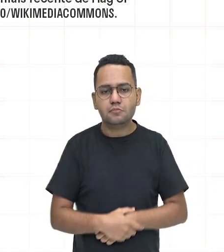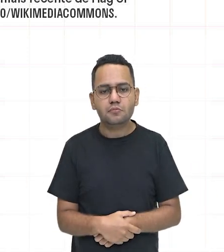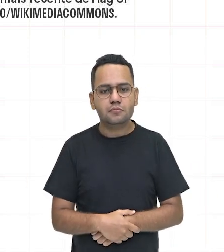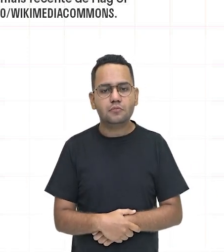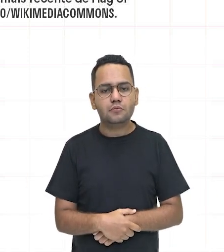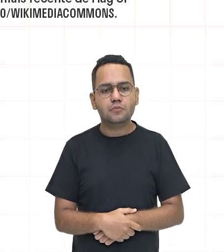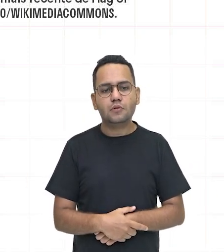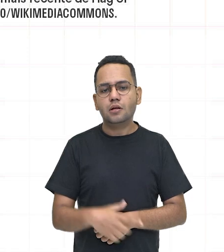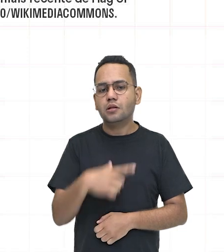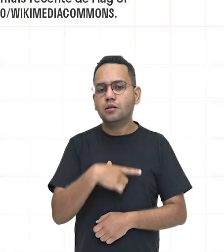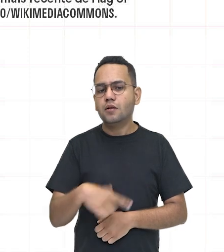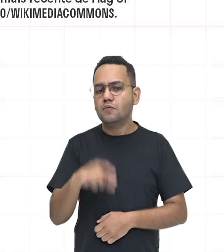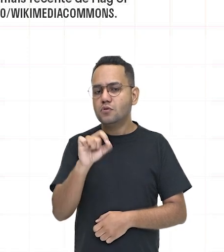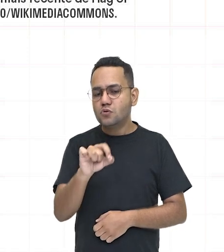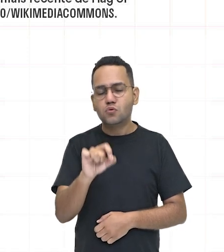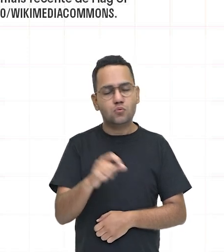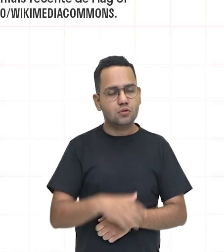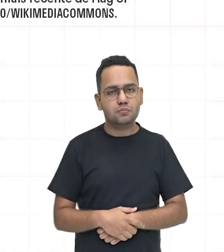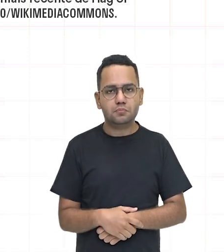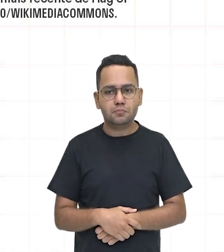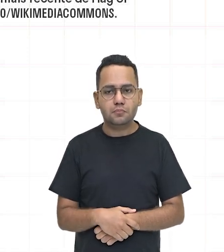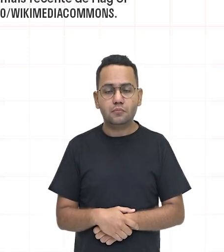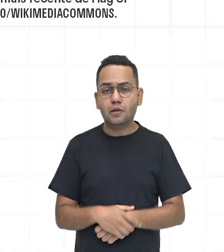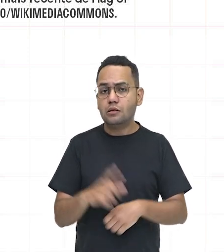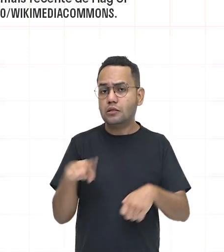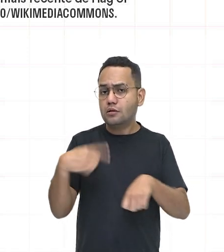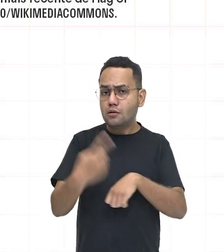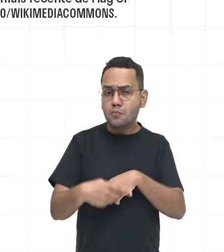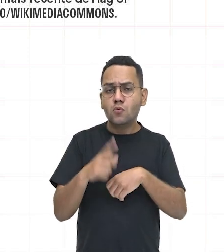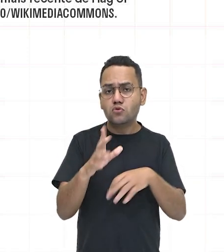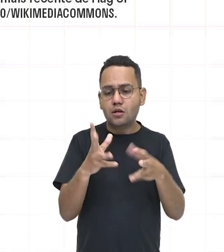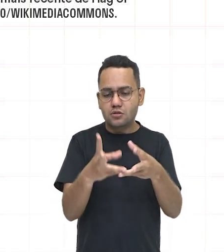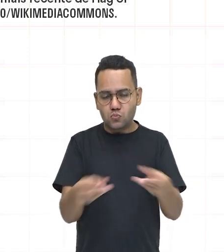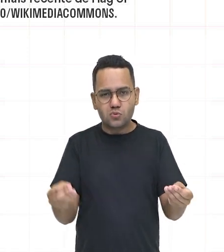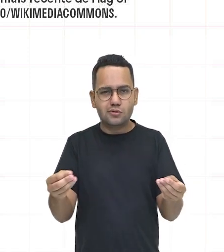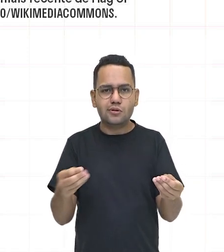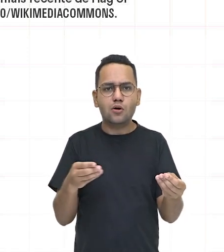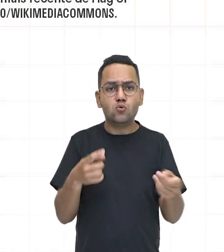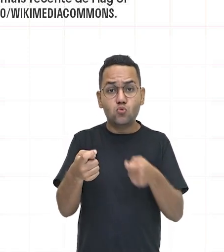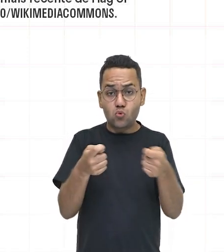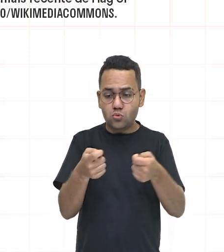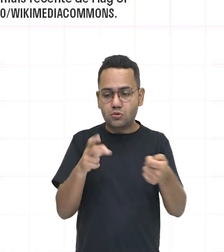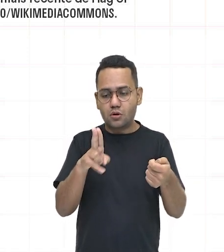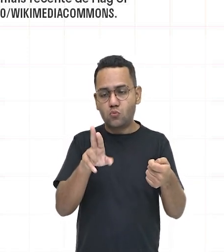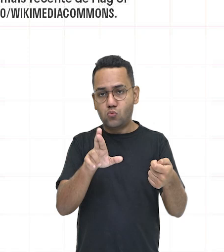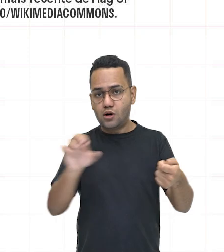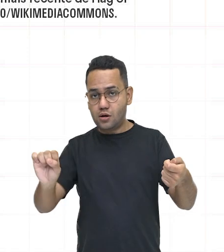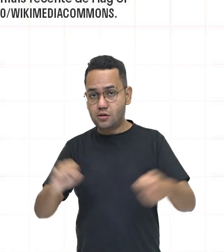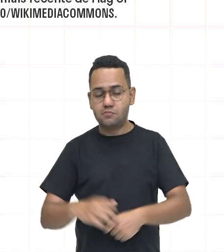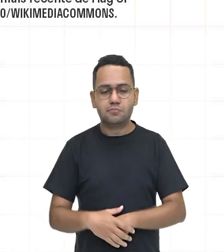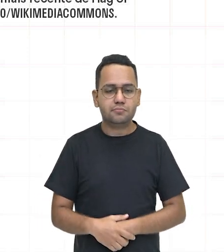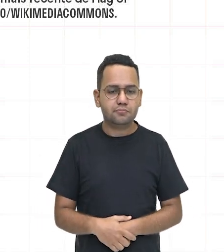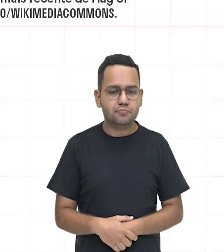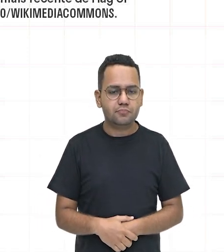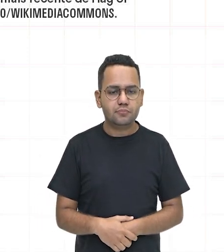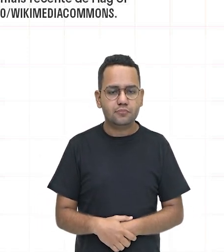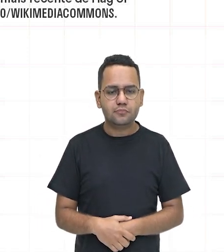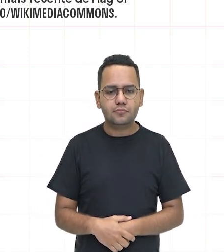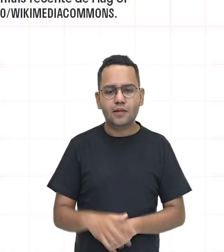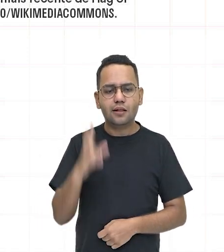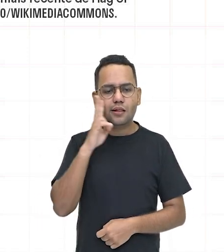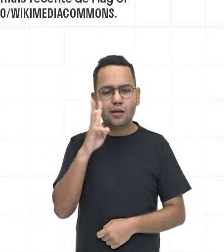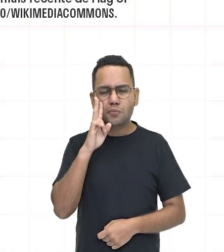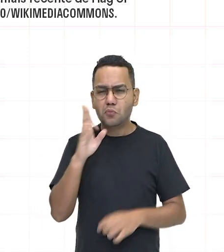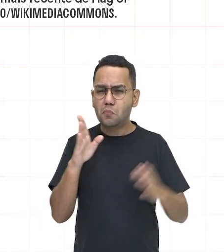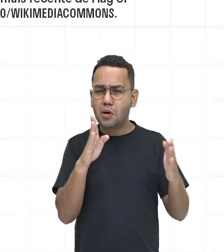a dissolução da União Soviética em 1991. Quando teve ali a queda do Muro de Berlim,